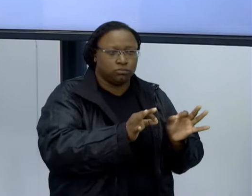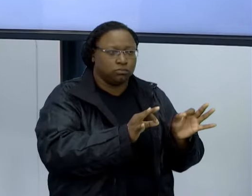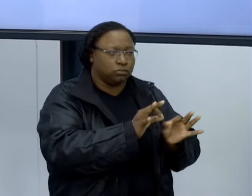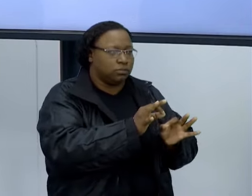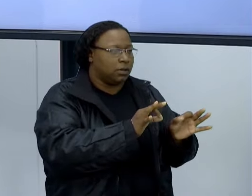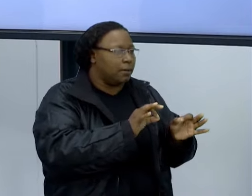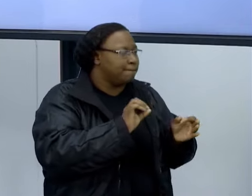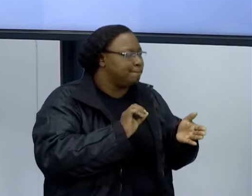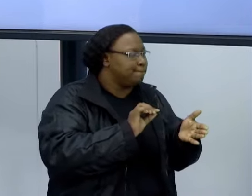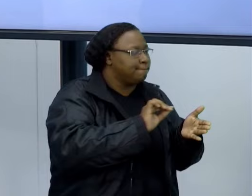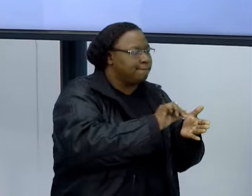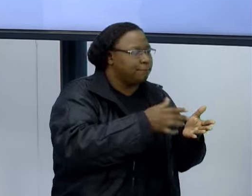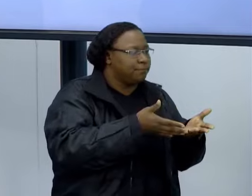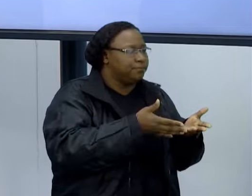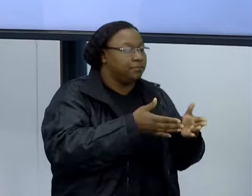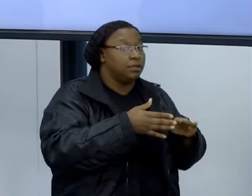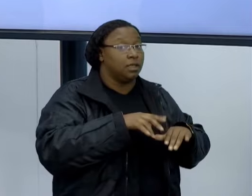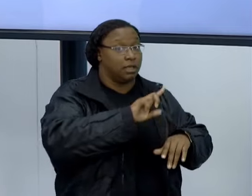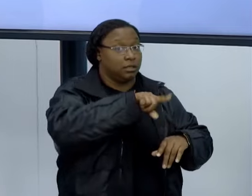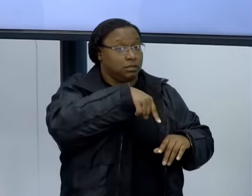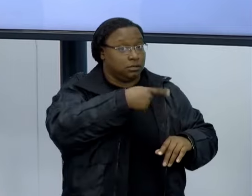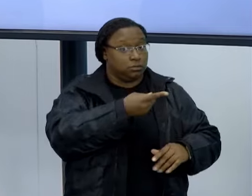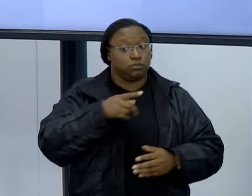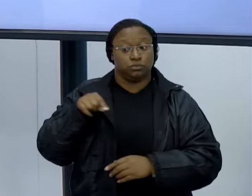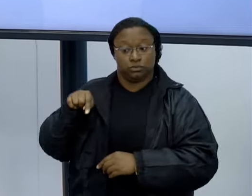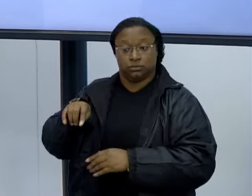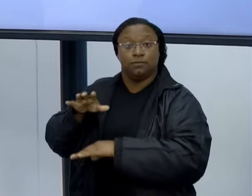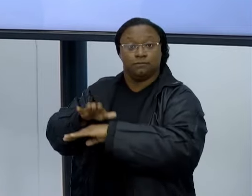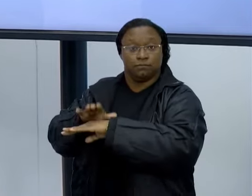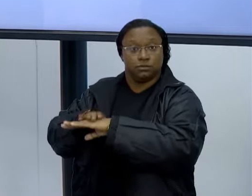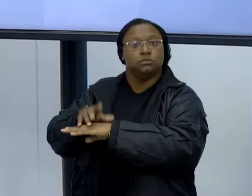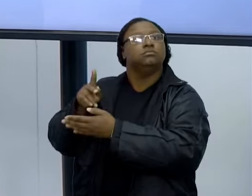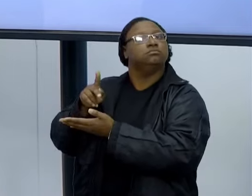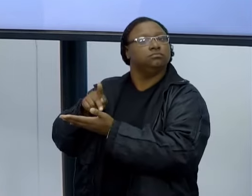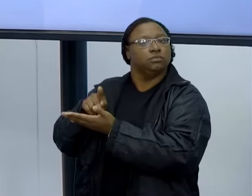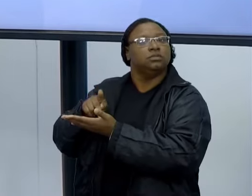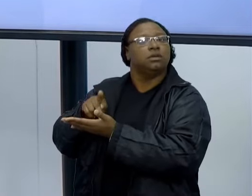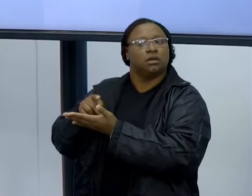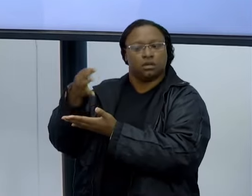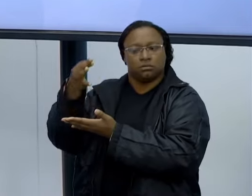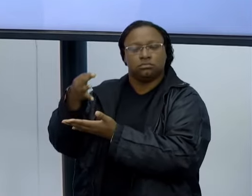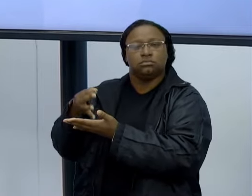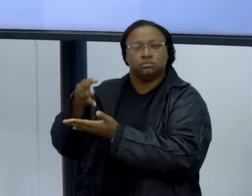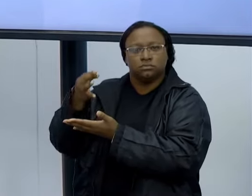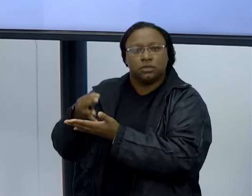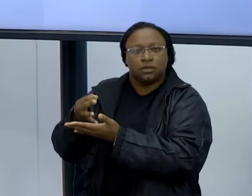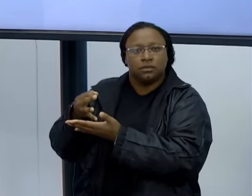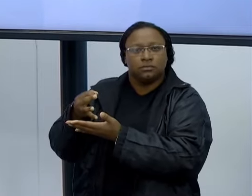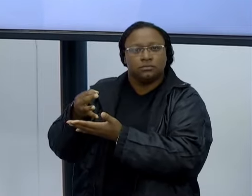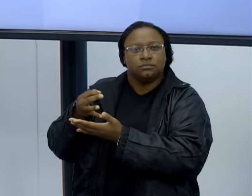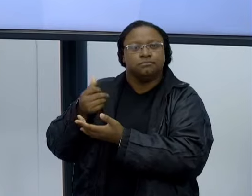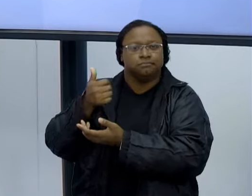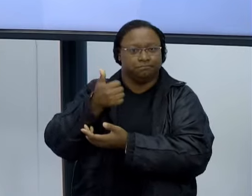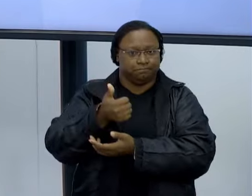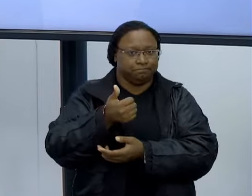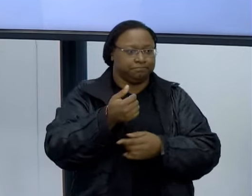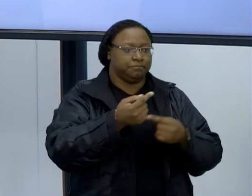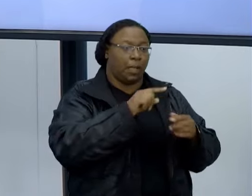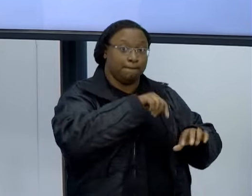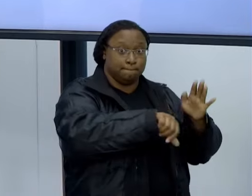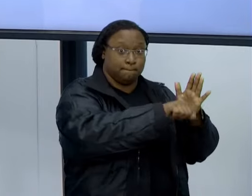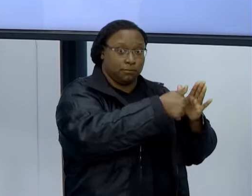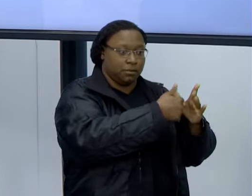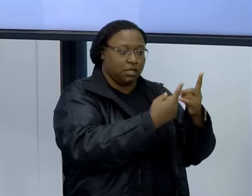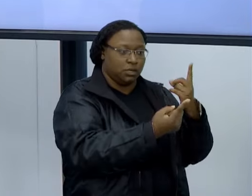um teste, a gente constrói uma coisa antes para tirar algumas dúvidas. Viu como